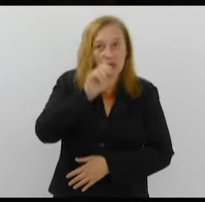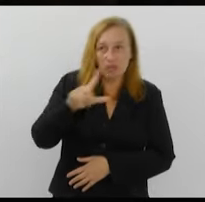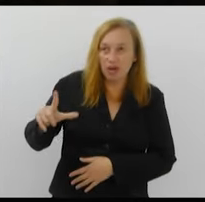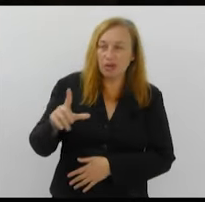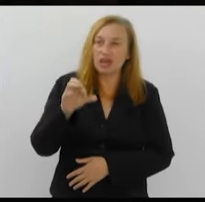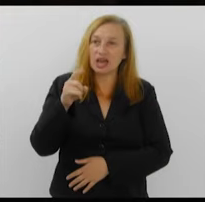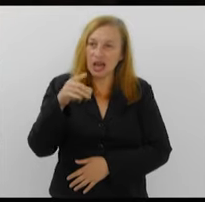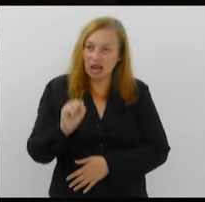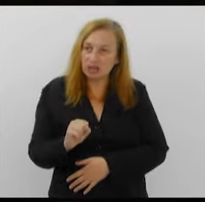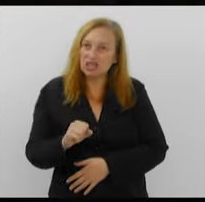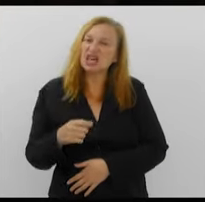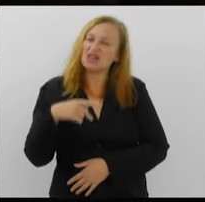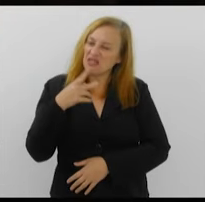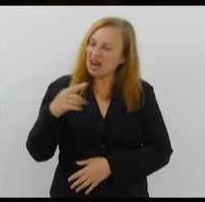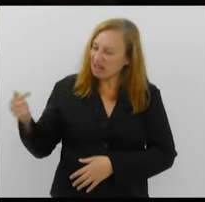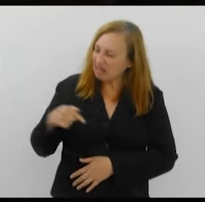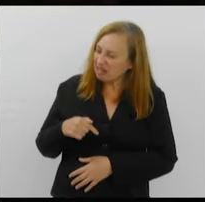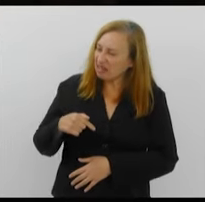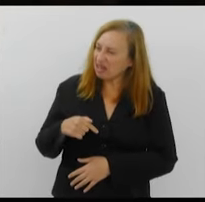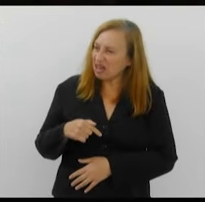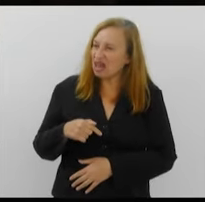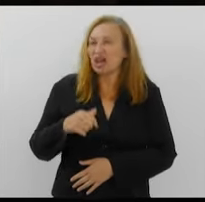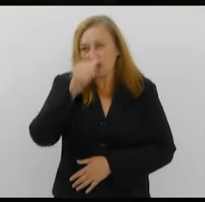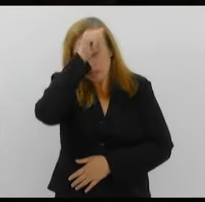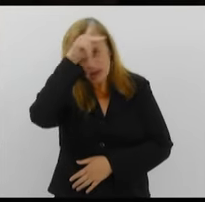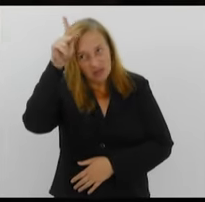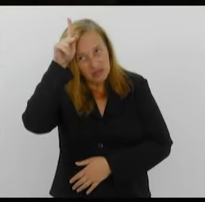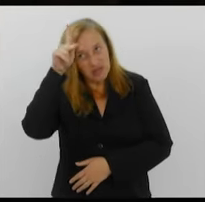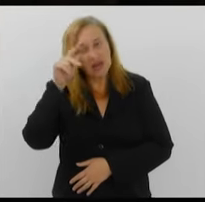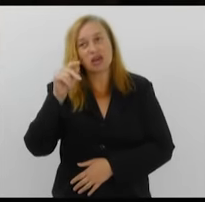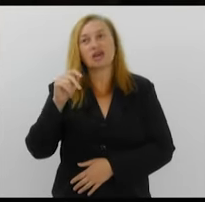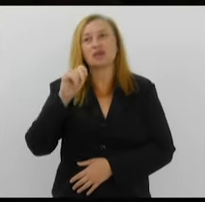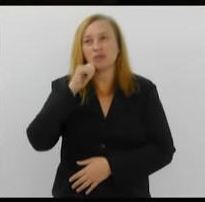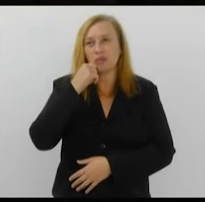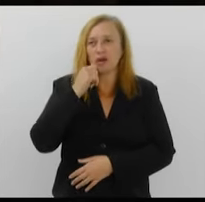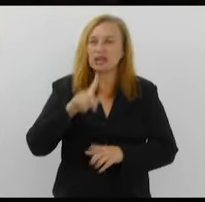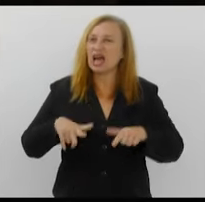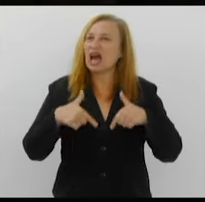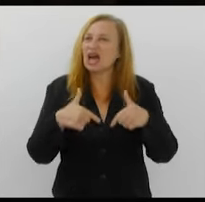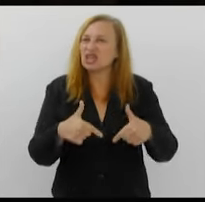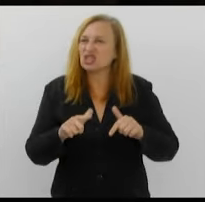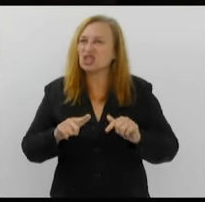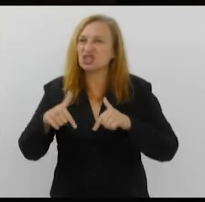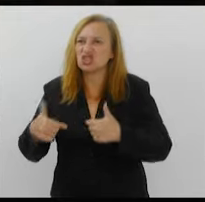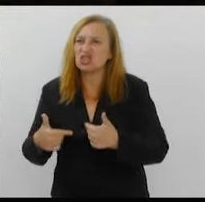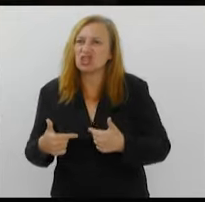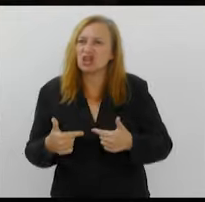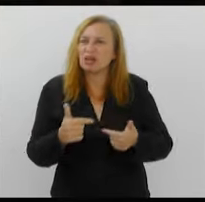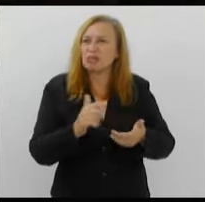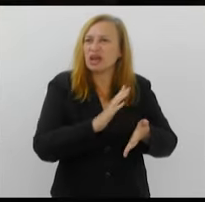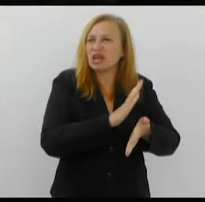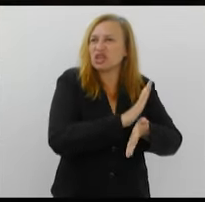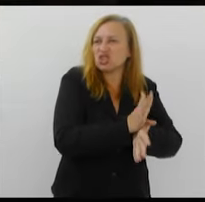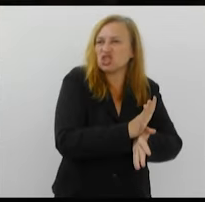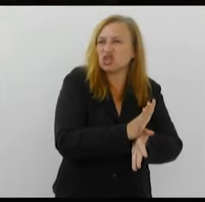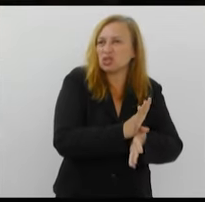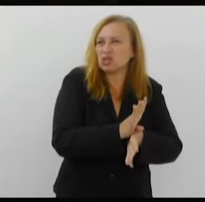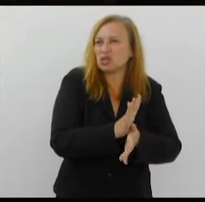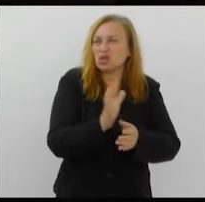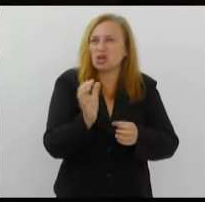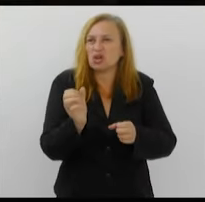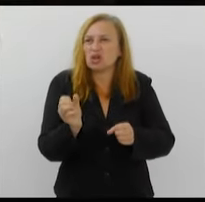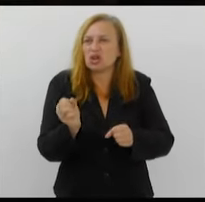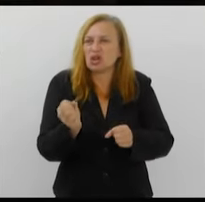aqui dizer que o prefeito Eduardo Paes está tomando ações, como, por exemplo, para destruir construções da milícia,